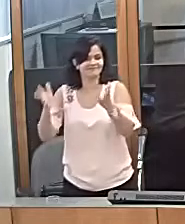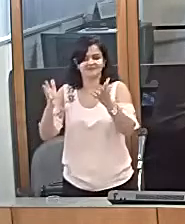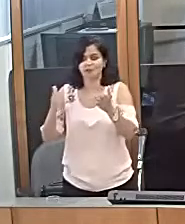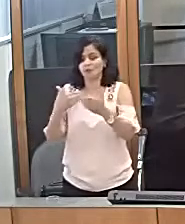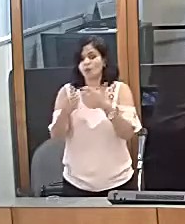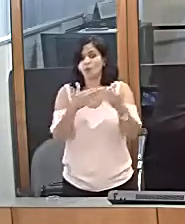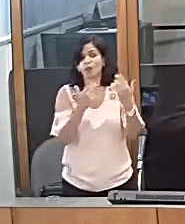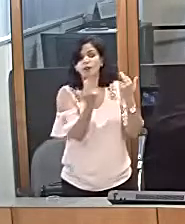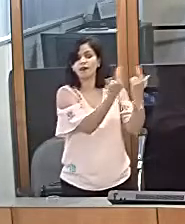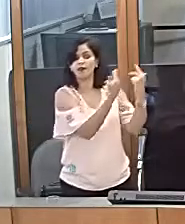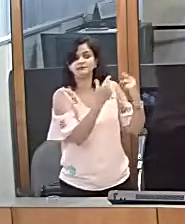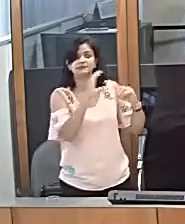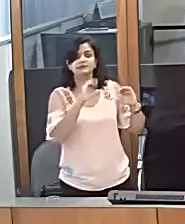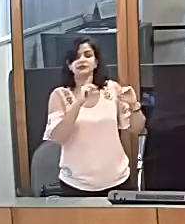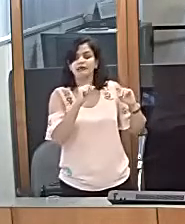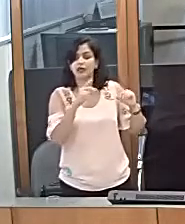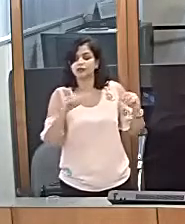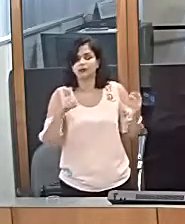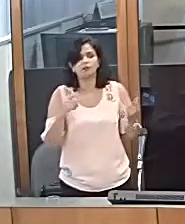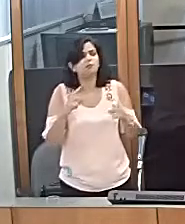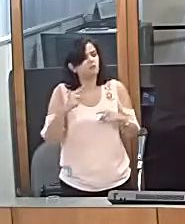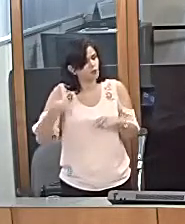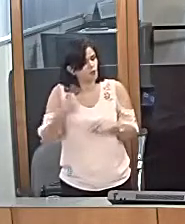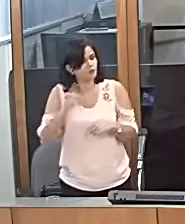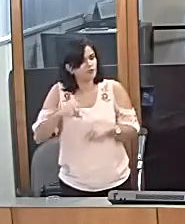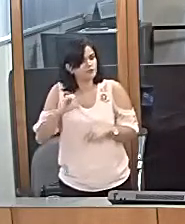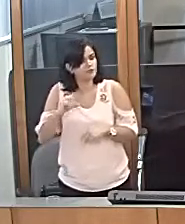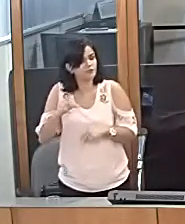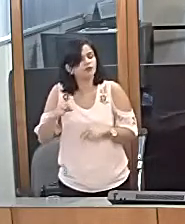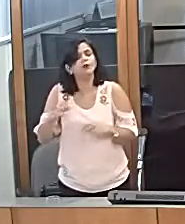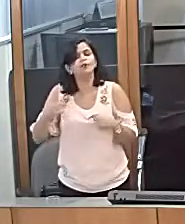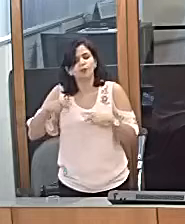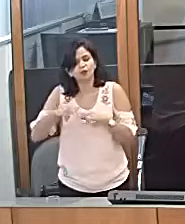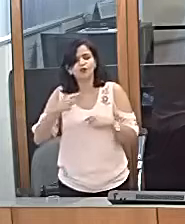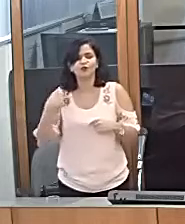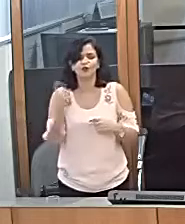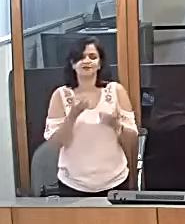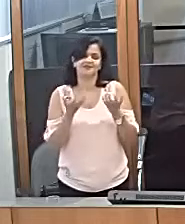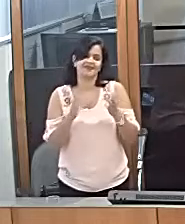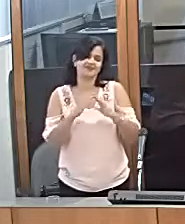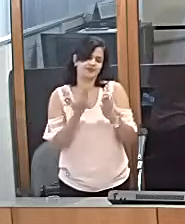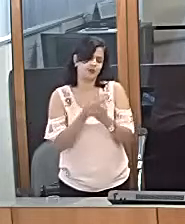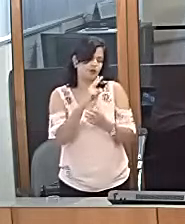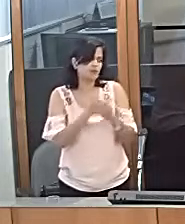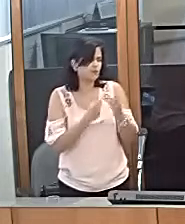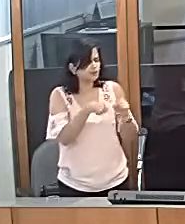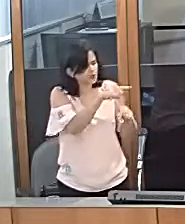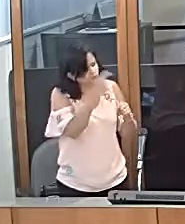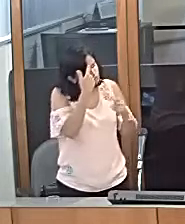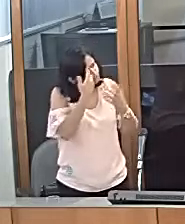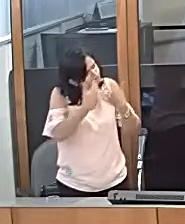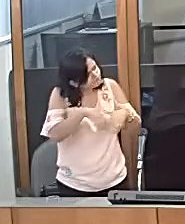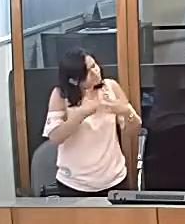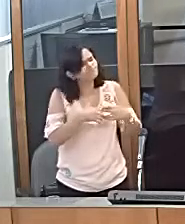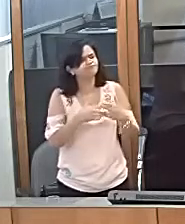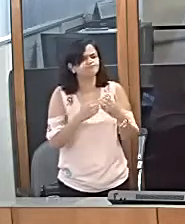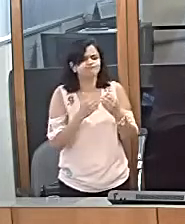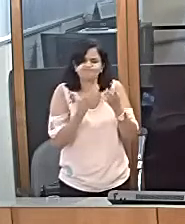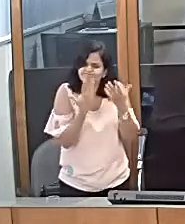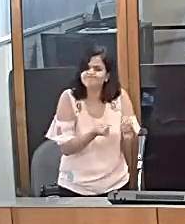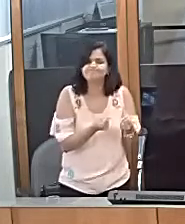se conhecer e se reconhecer enquanto sujeito de uma língua diferente, enquanto cidadão. Por isso que